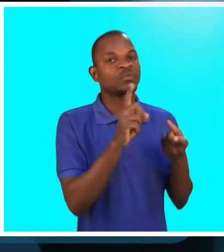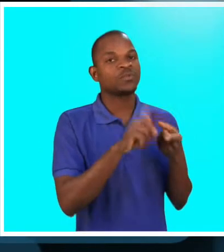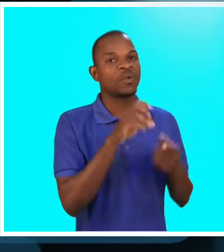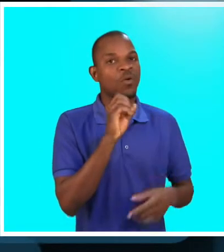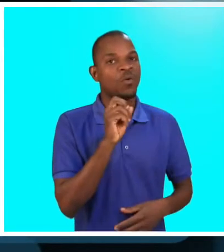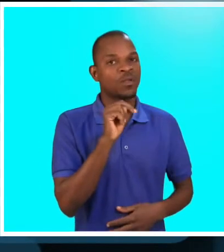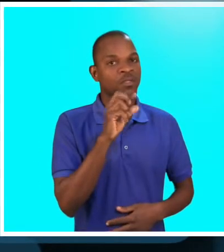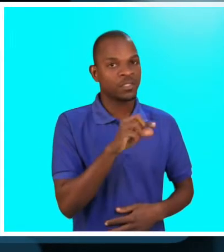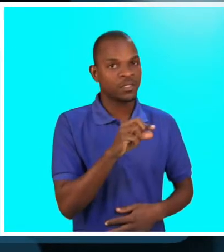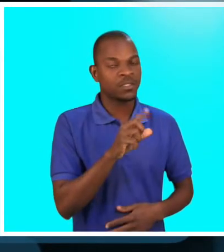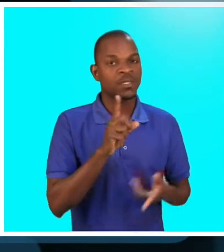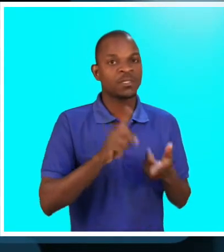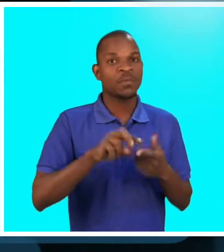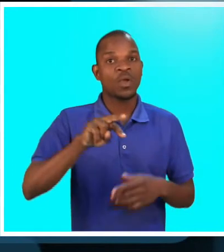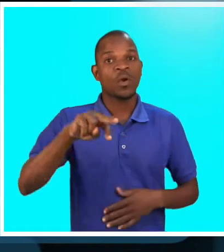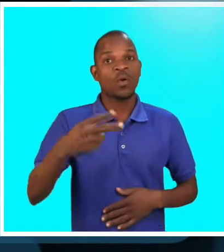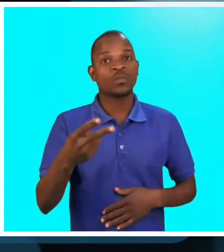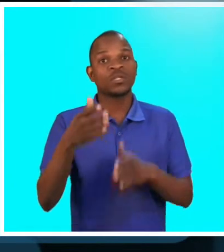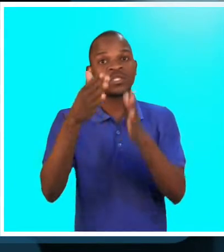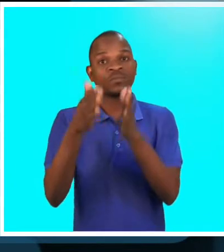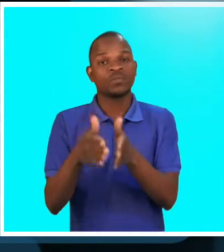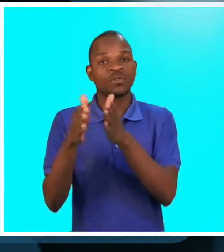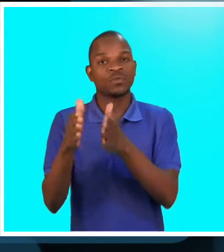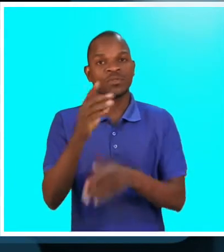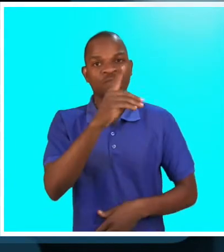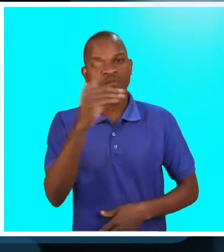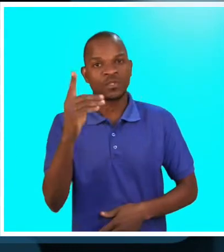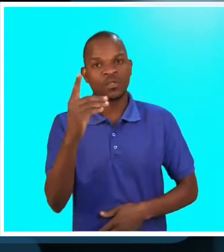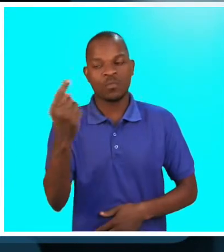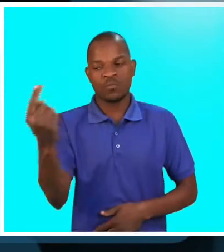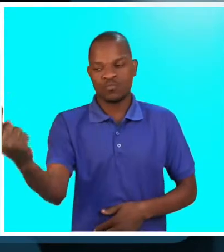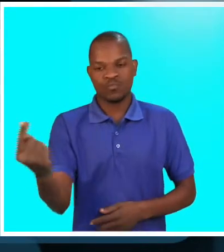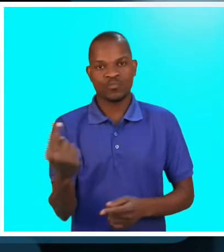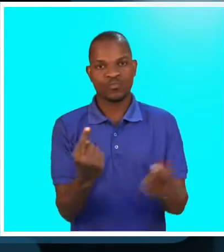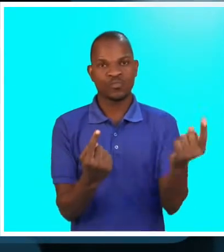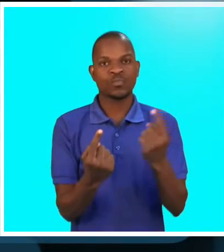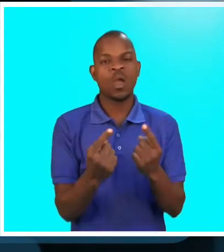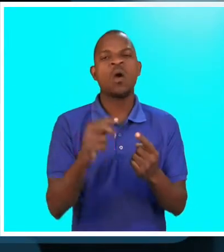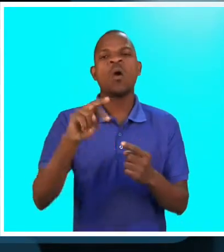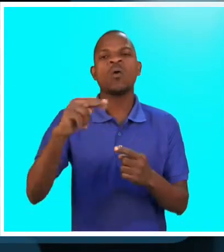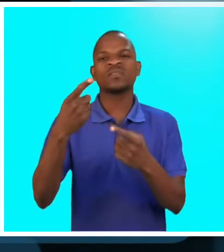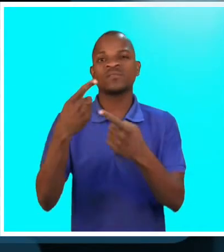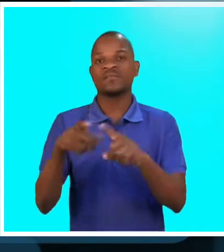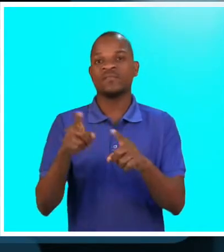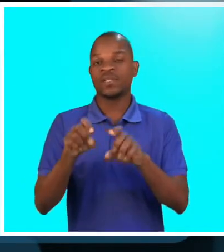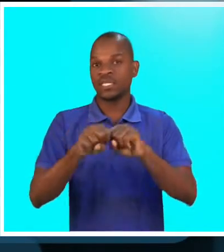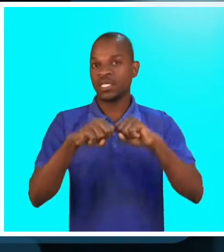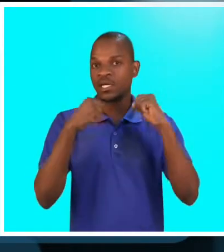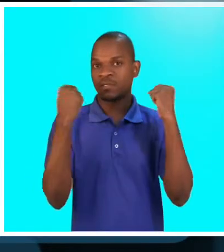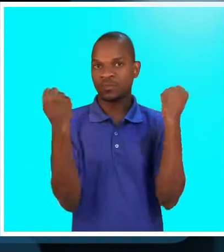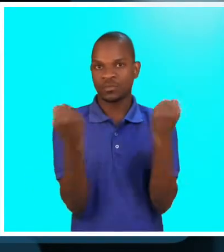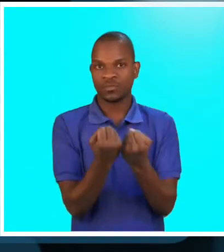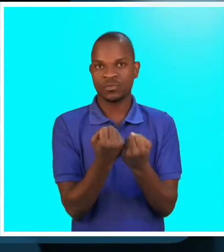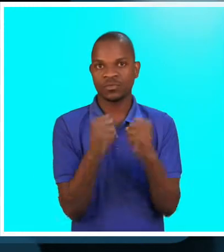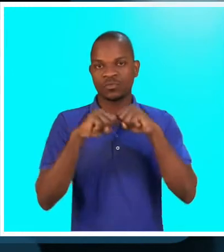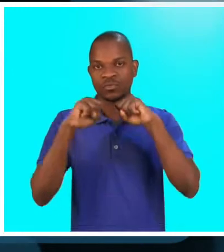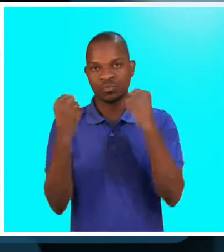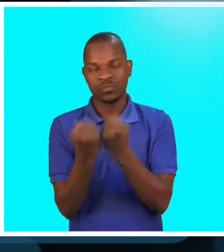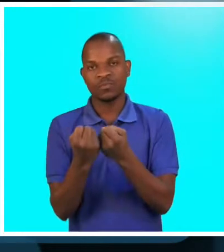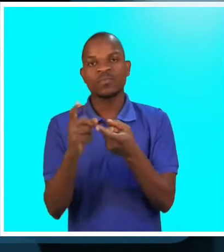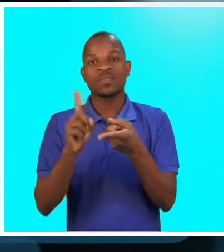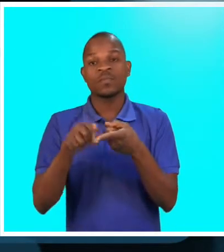e outras outras a outras pessoas com deficiência provém de outras associações